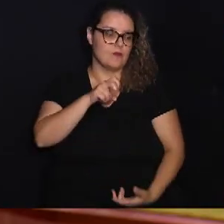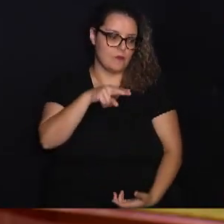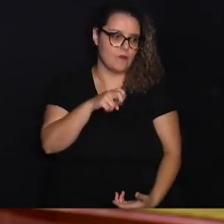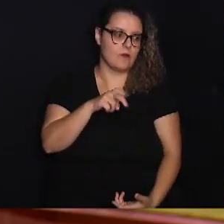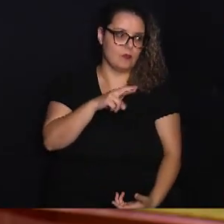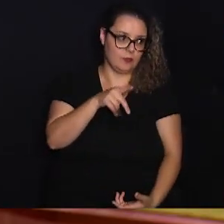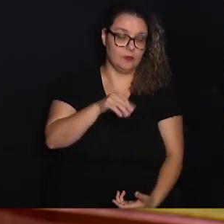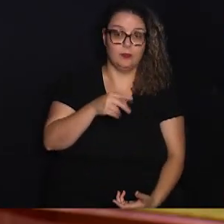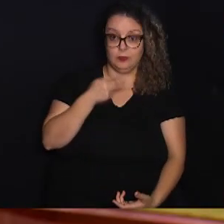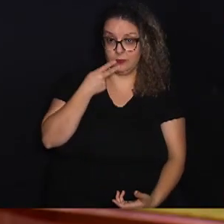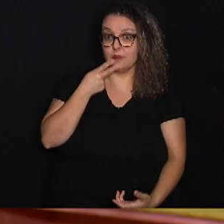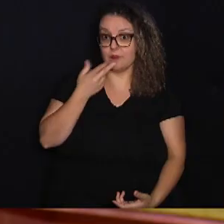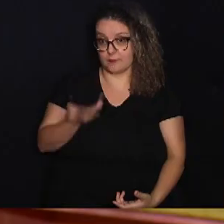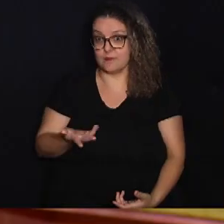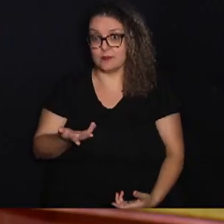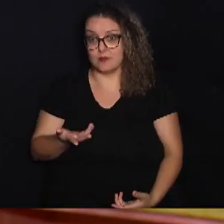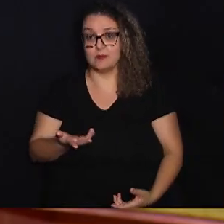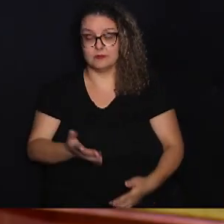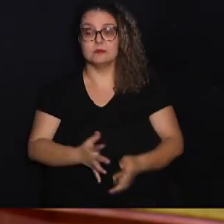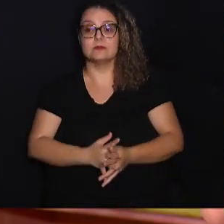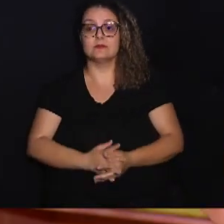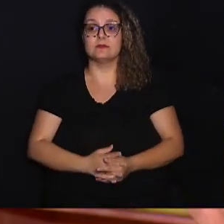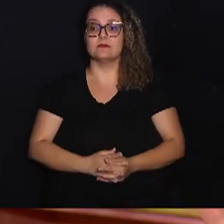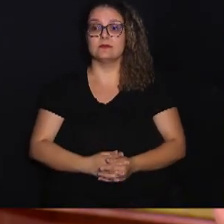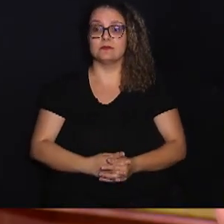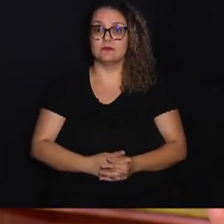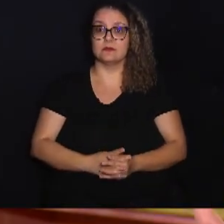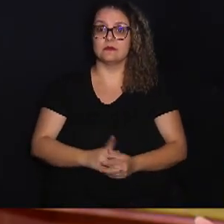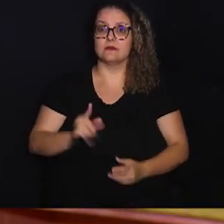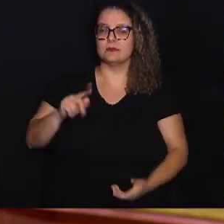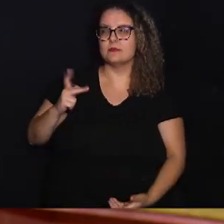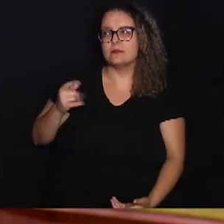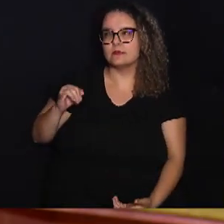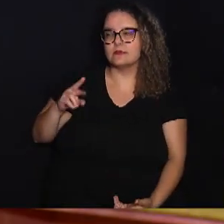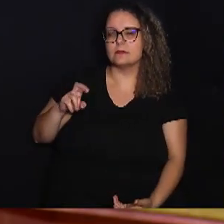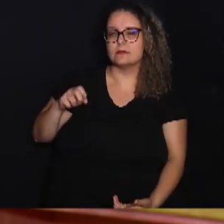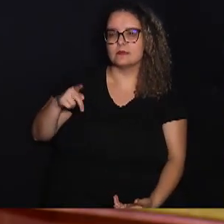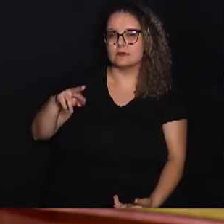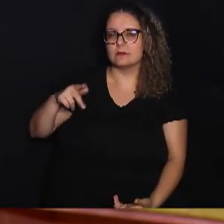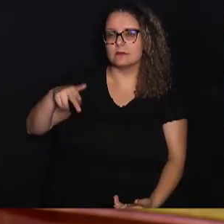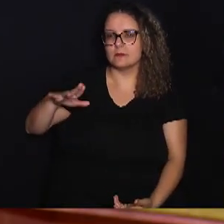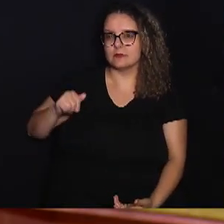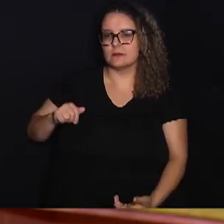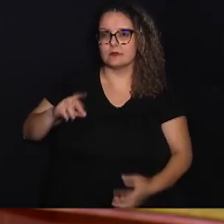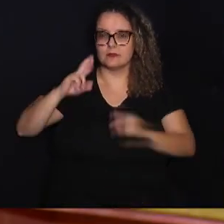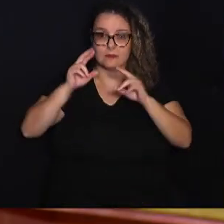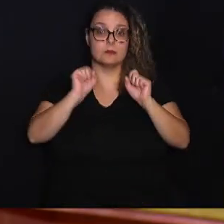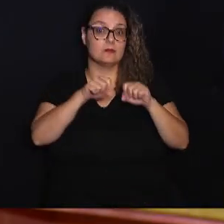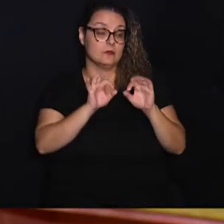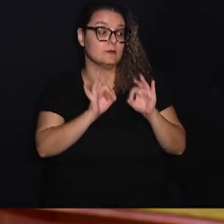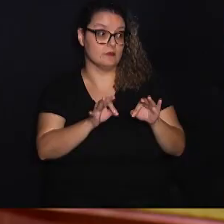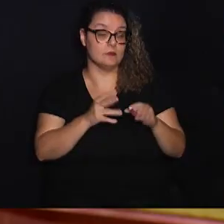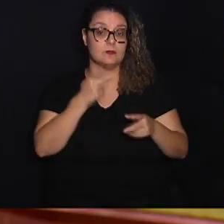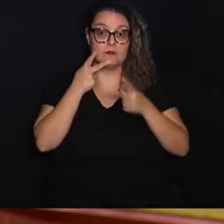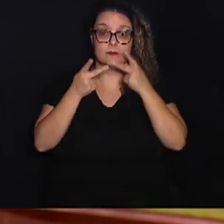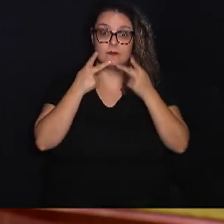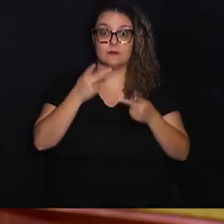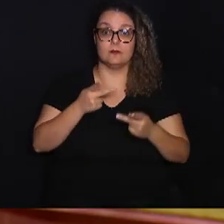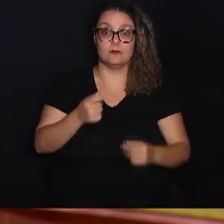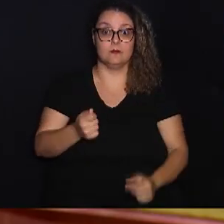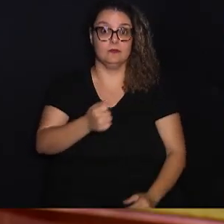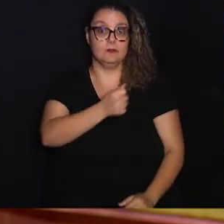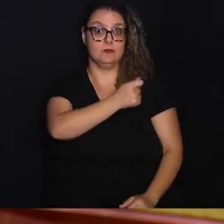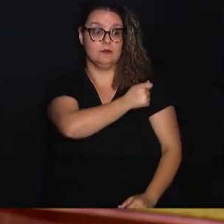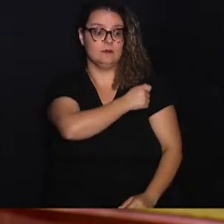falando. E é uma hierarquia por respeito. Exatamente. A gente fala muito da autoridade